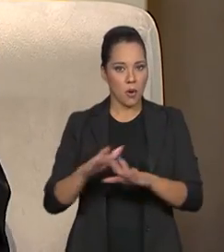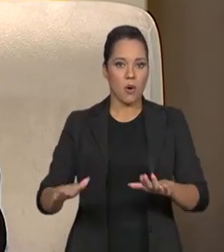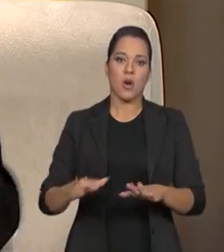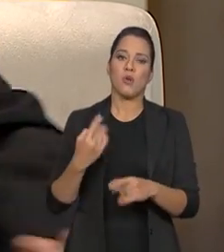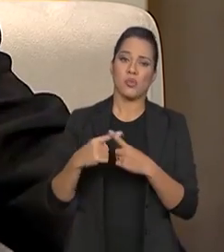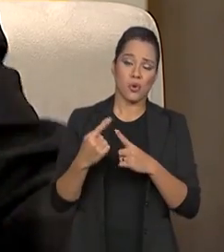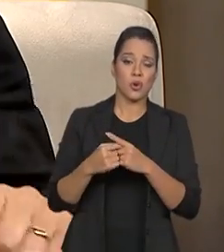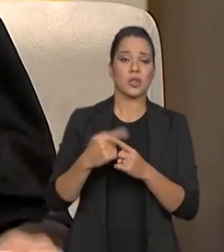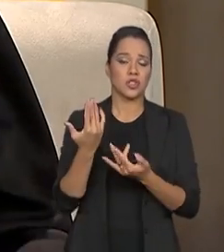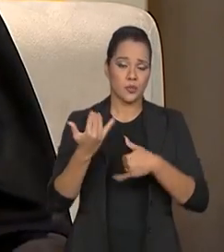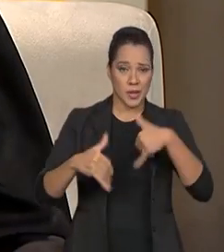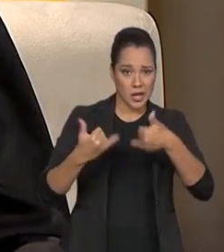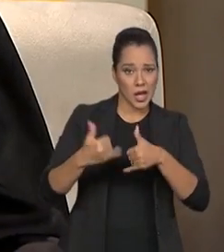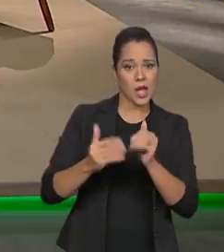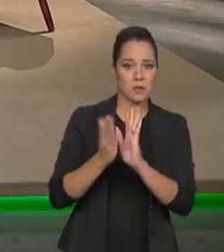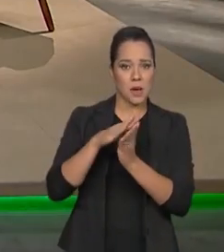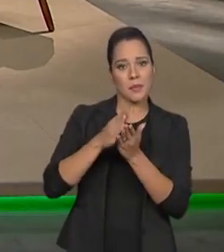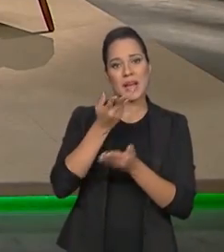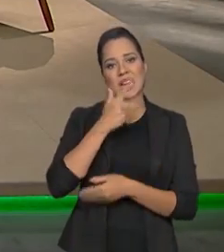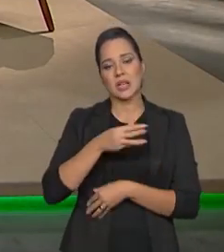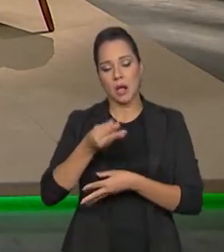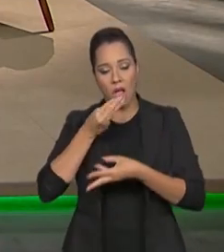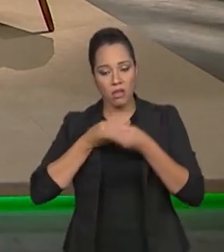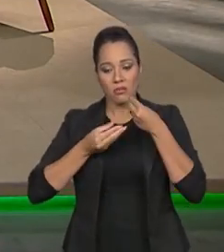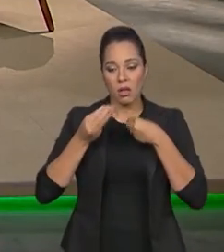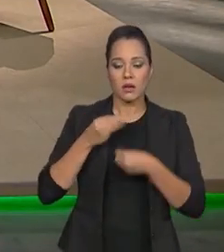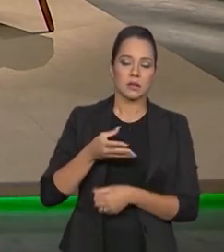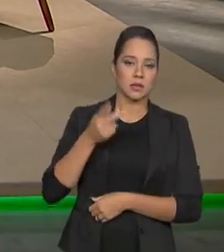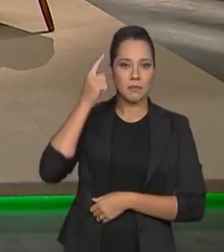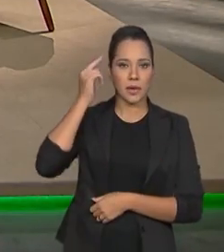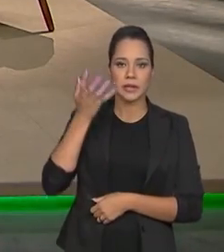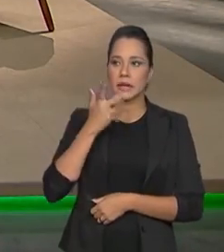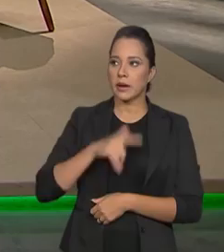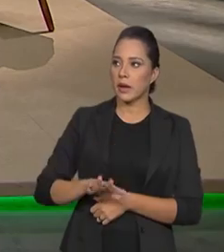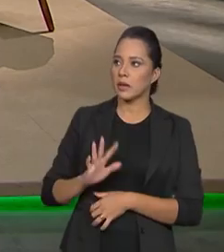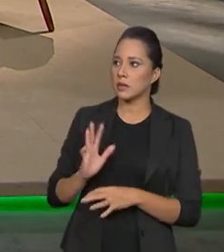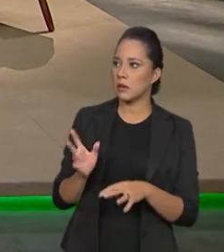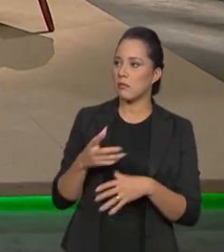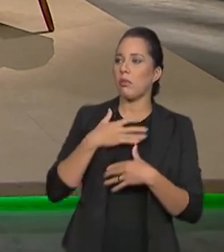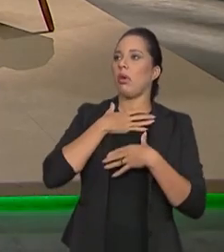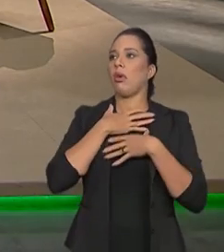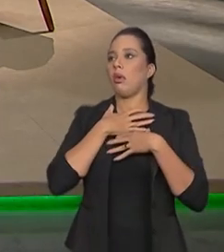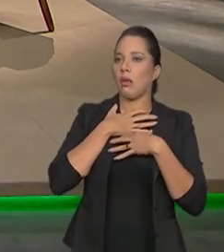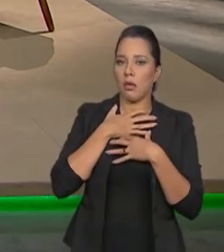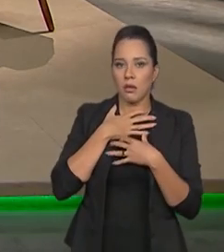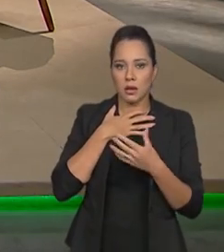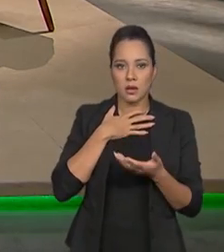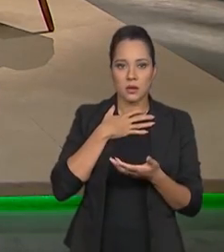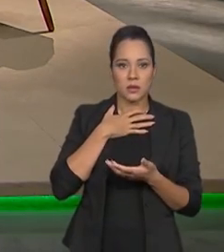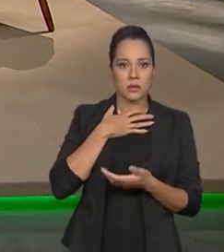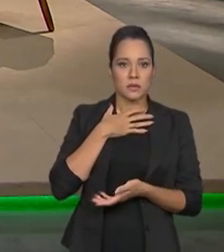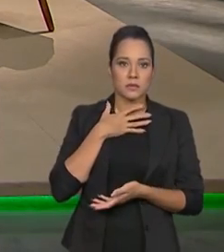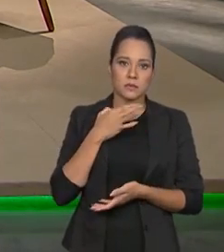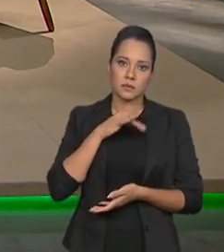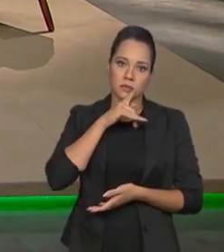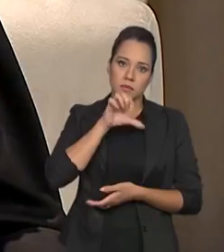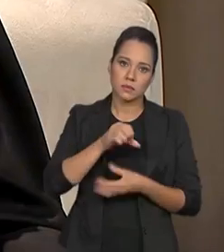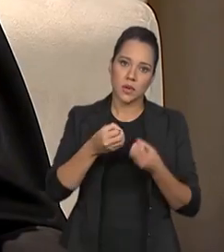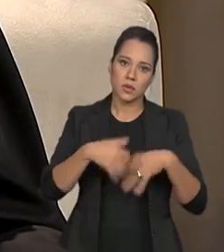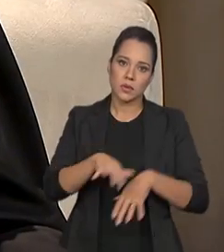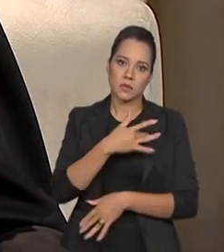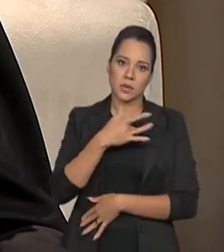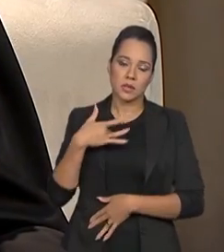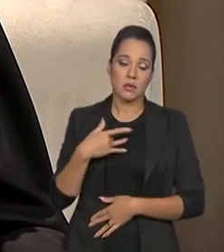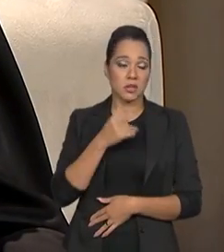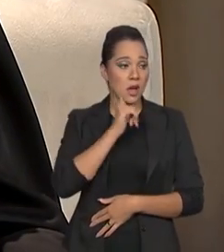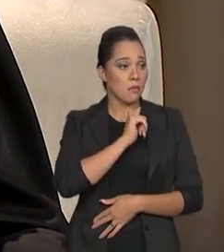que botou isso de lado Então imagina uma criança sendo intoxicada com chumbo o que que isso traria de prejuízos da